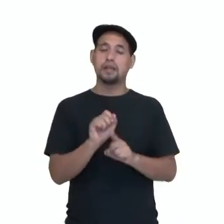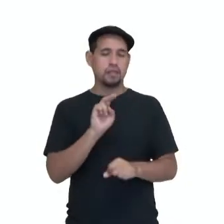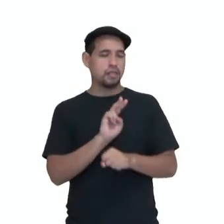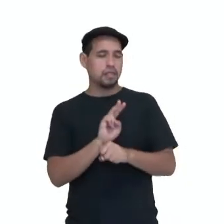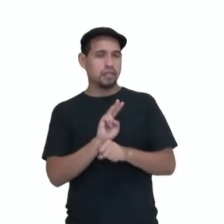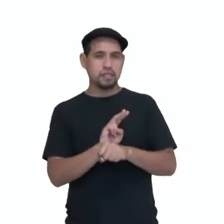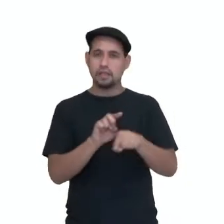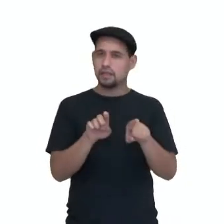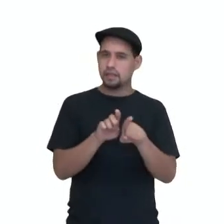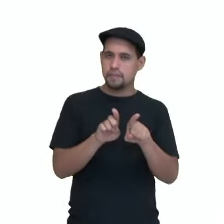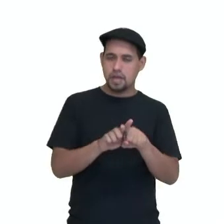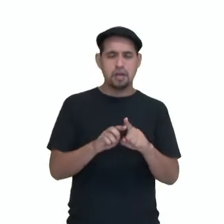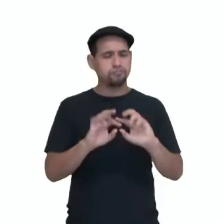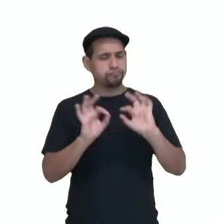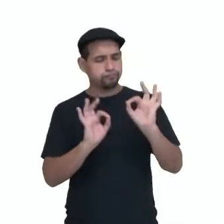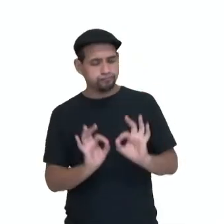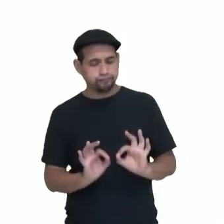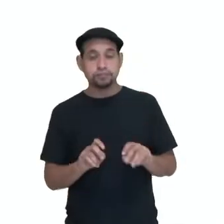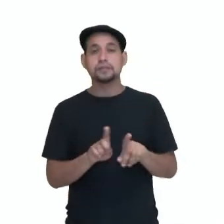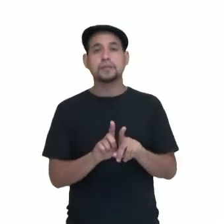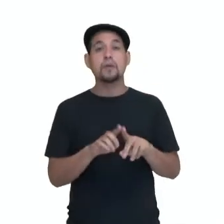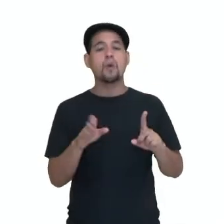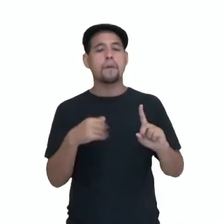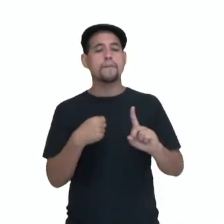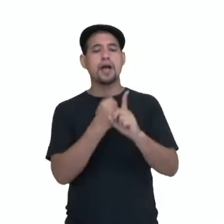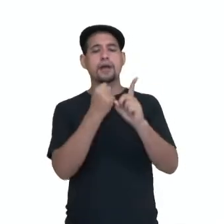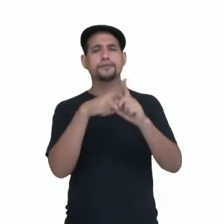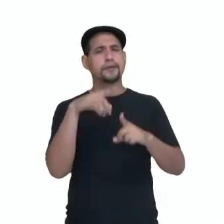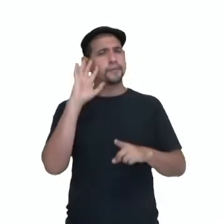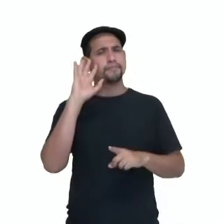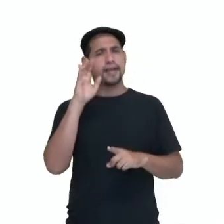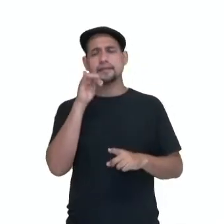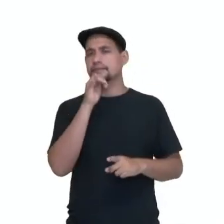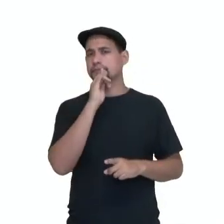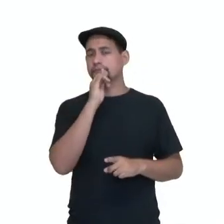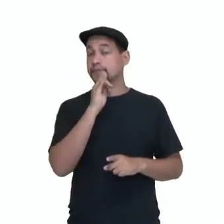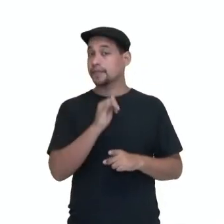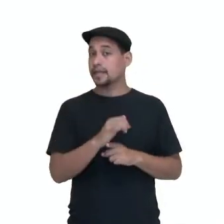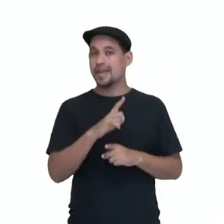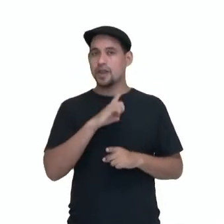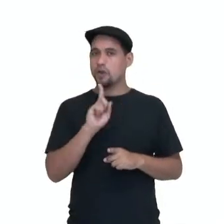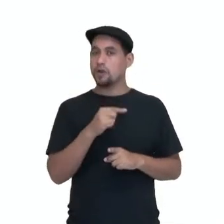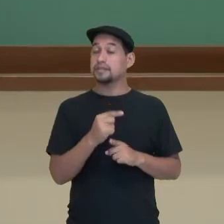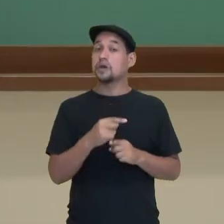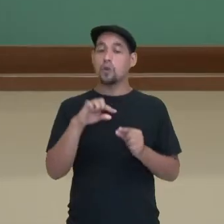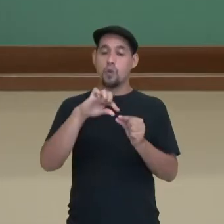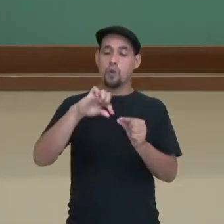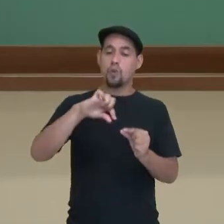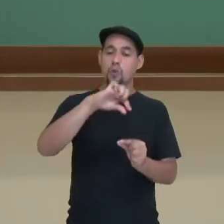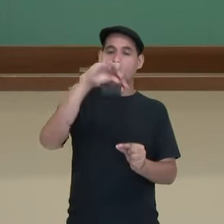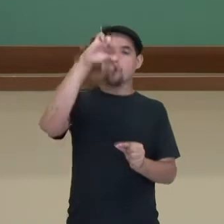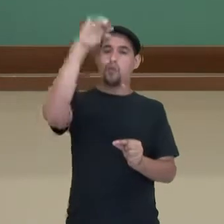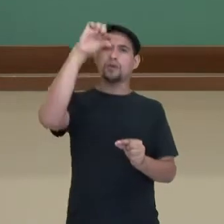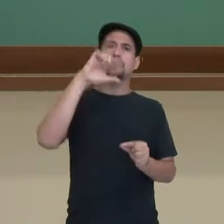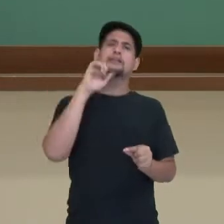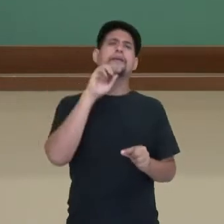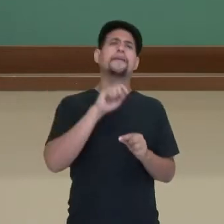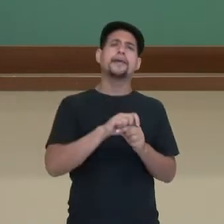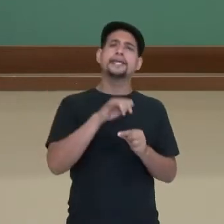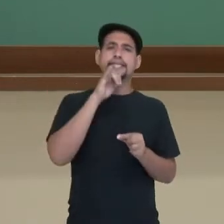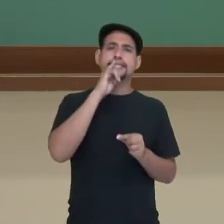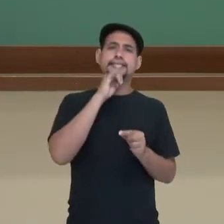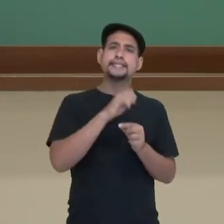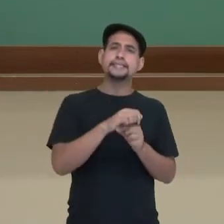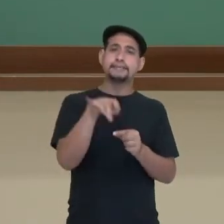revestimento das articulações, amortece os impactos, né? Por exemplo, nossa coluna vertebral tem os ossinhos e entre a coluna vertebral